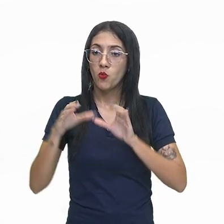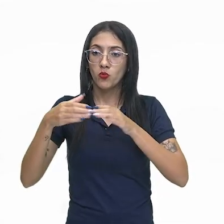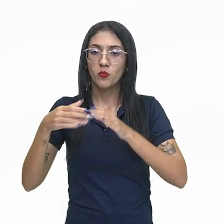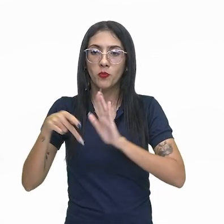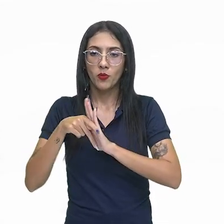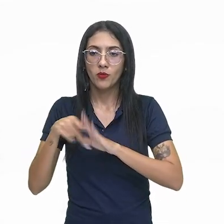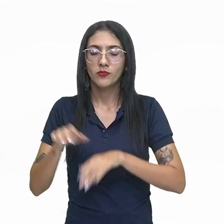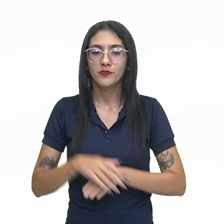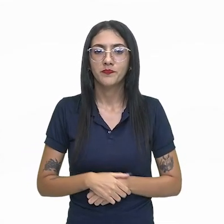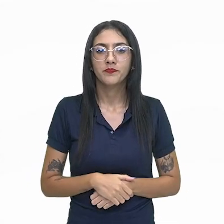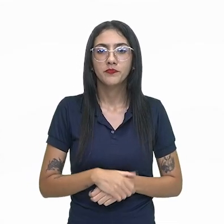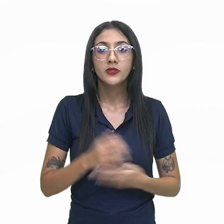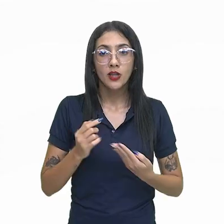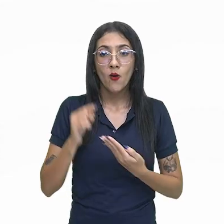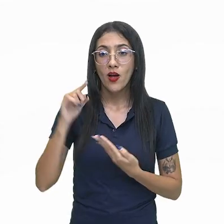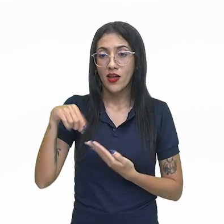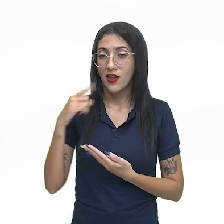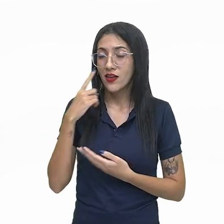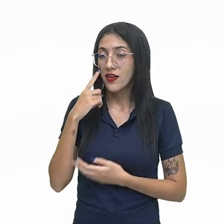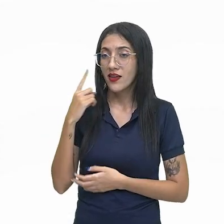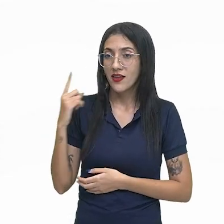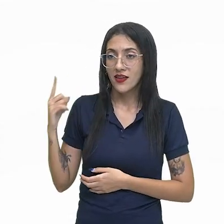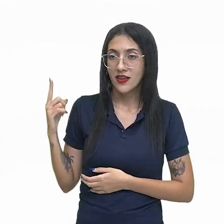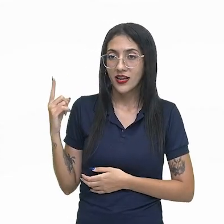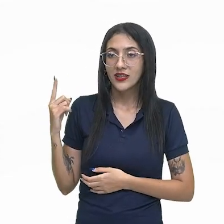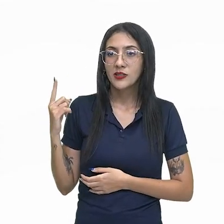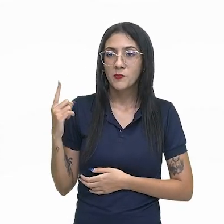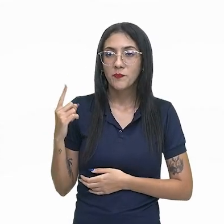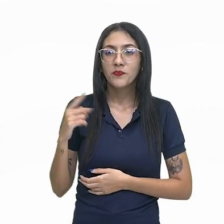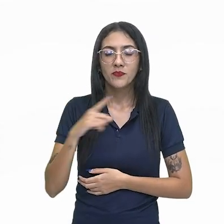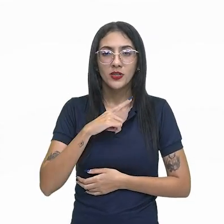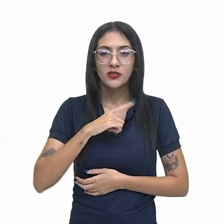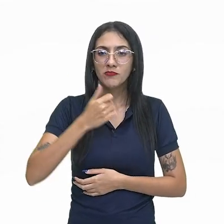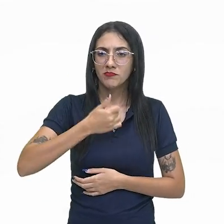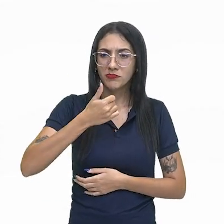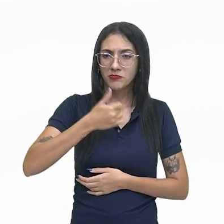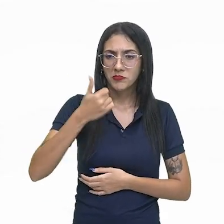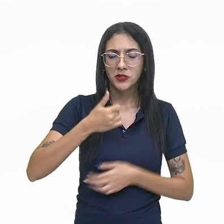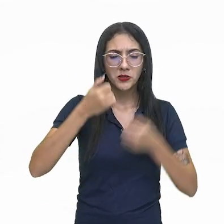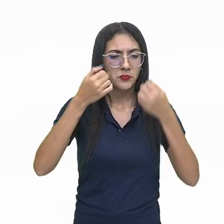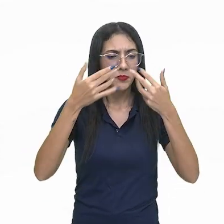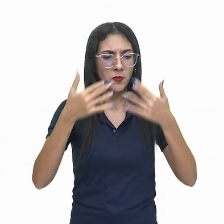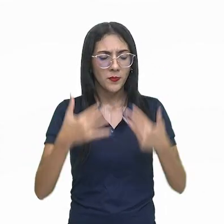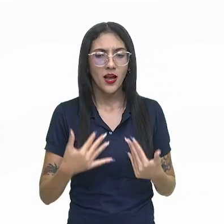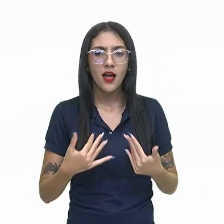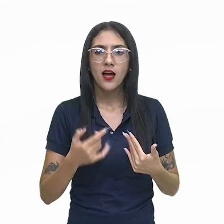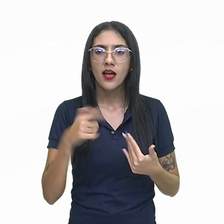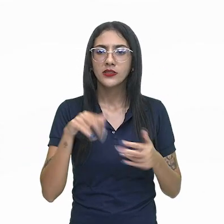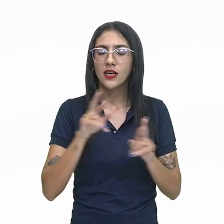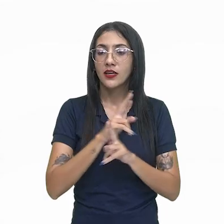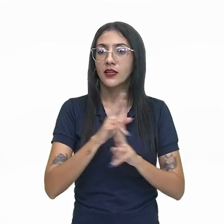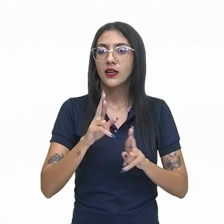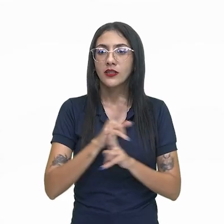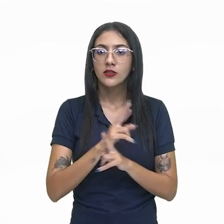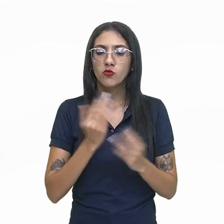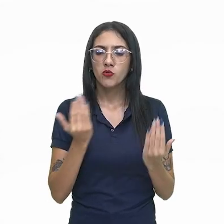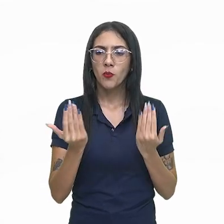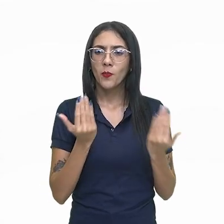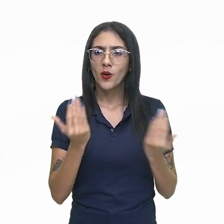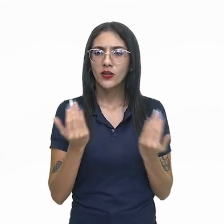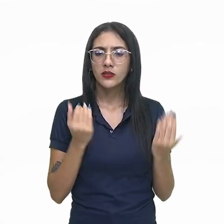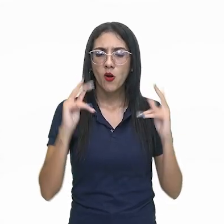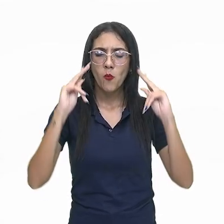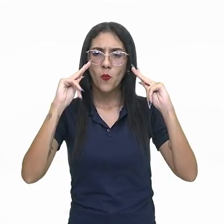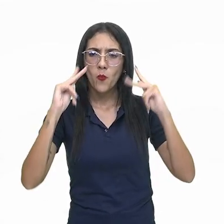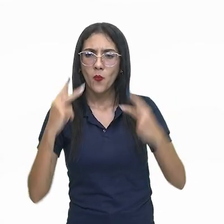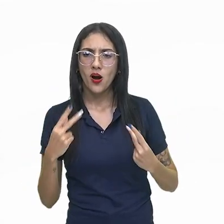Charles Darwin ele foi o primeiro a propor essa questão, né, essa relação de parentesco de espécie humana com outros macacos,